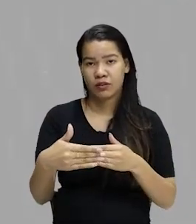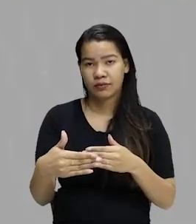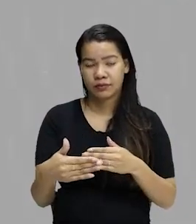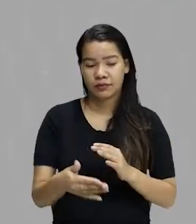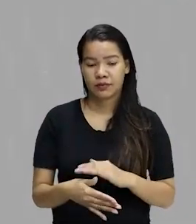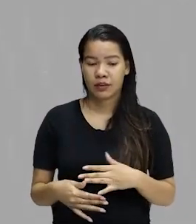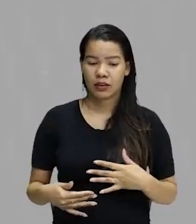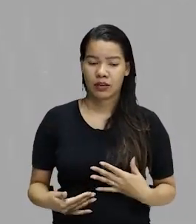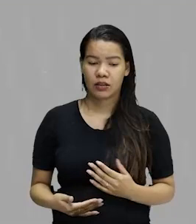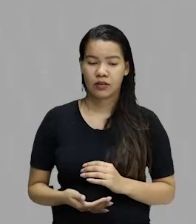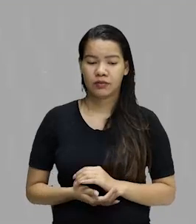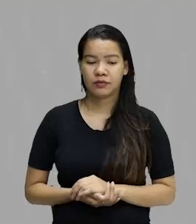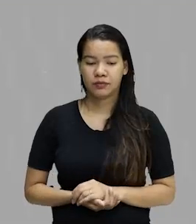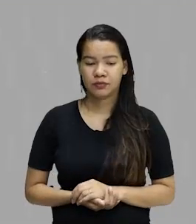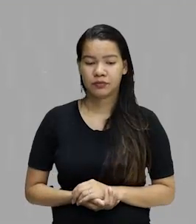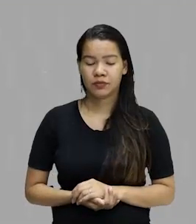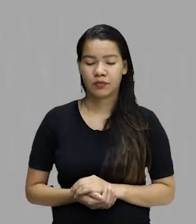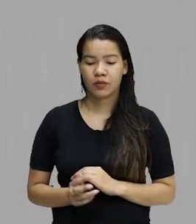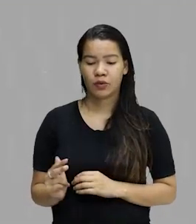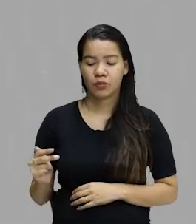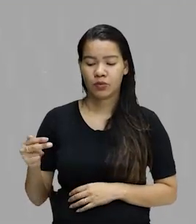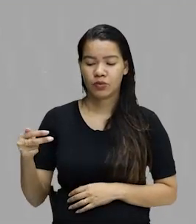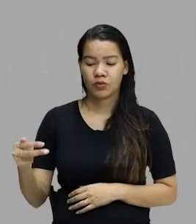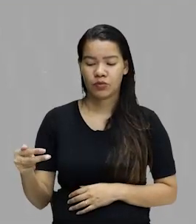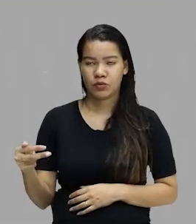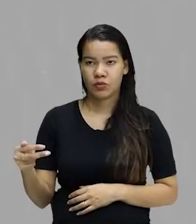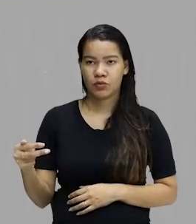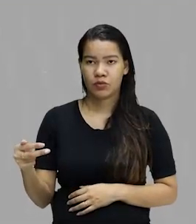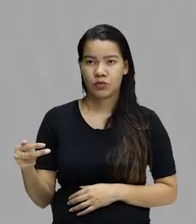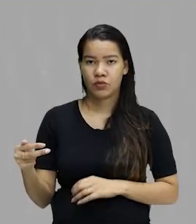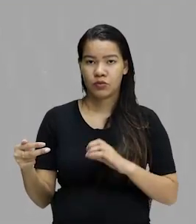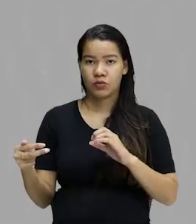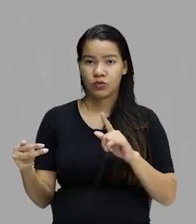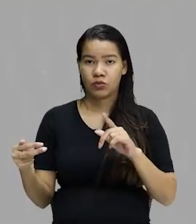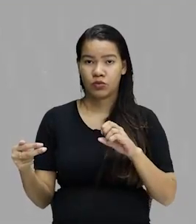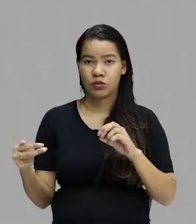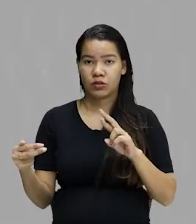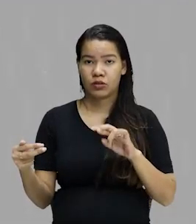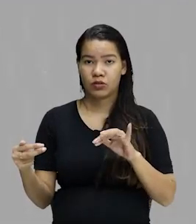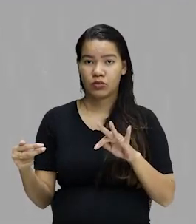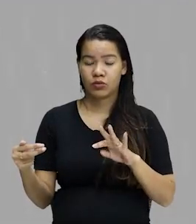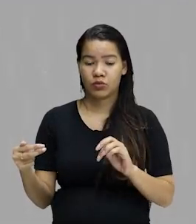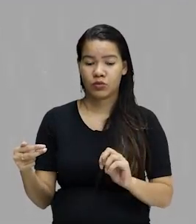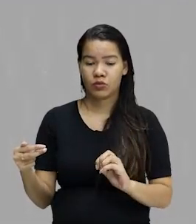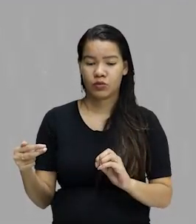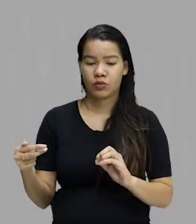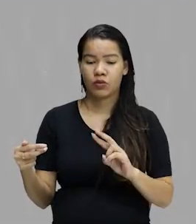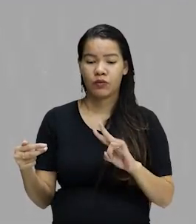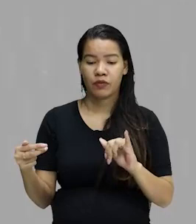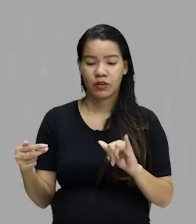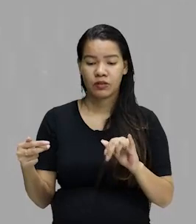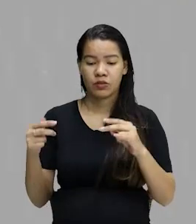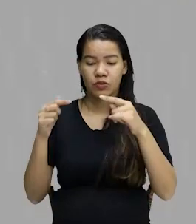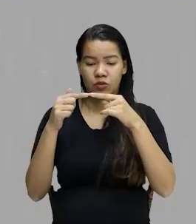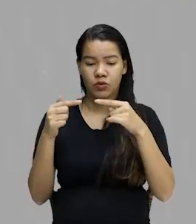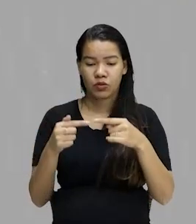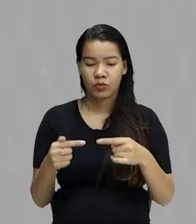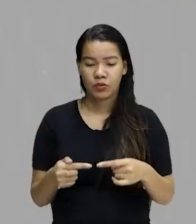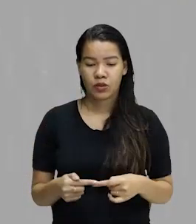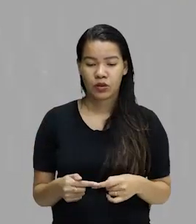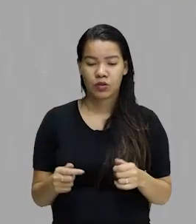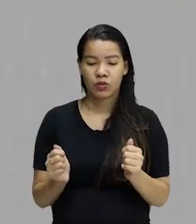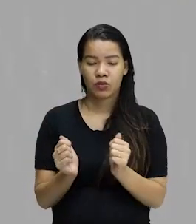o bário, que é o positivo do cloreto de bário, o bário vai se combinar com o